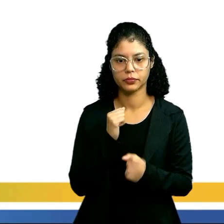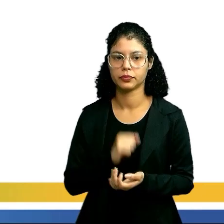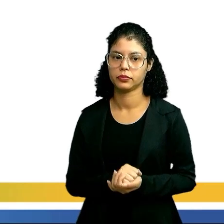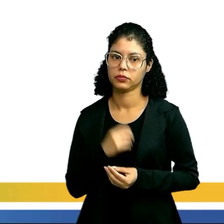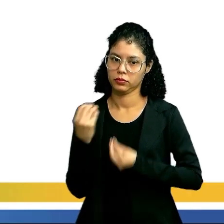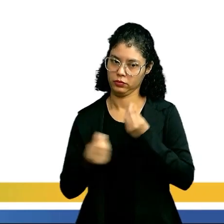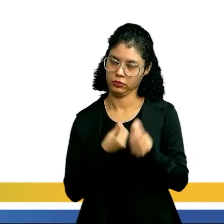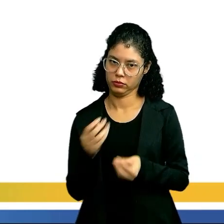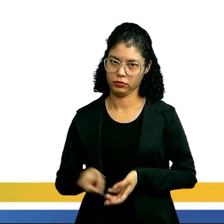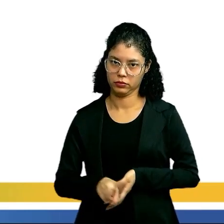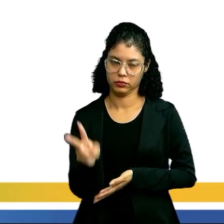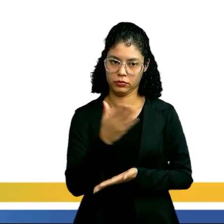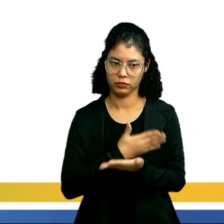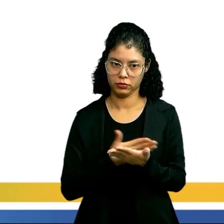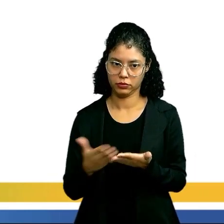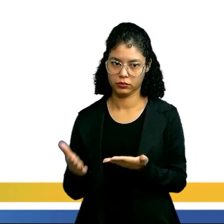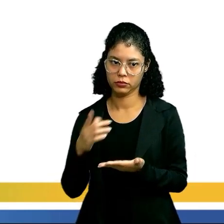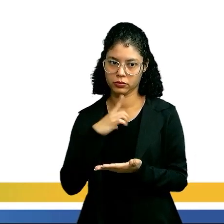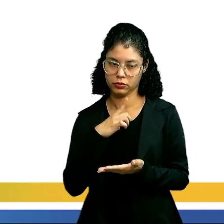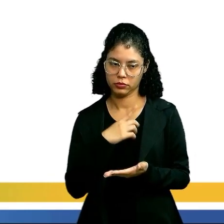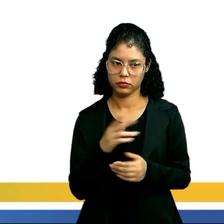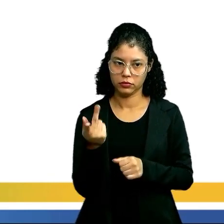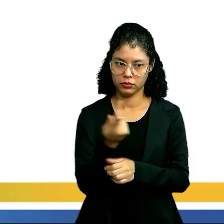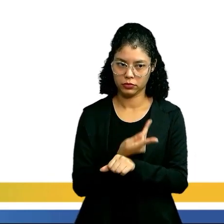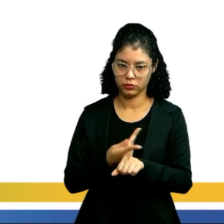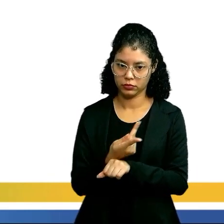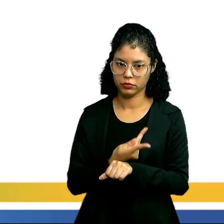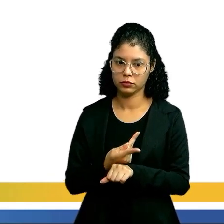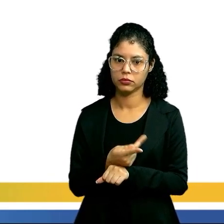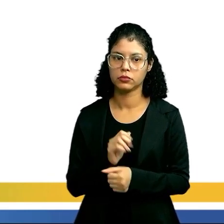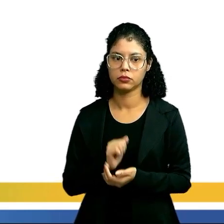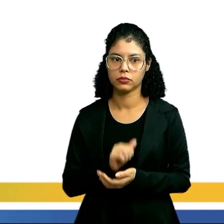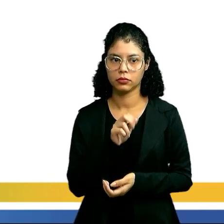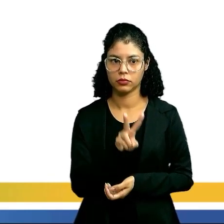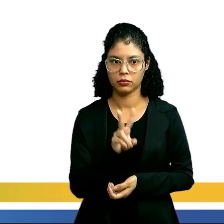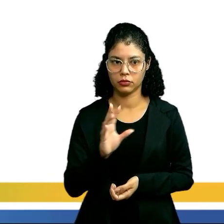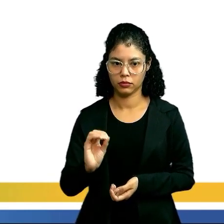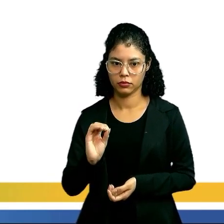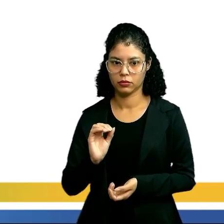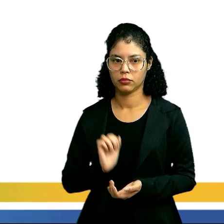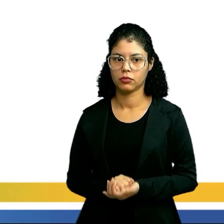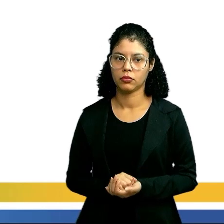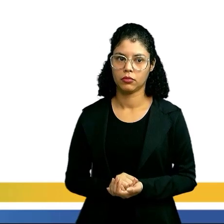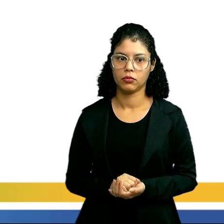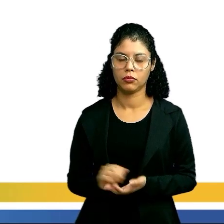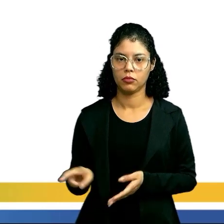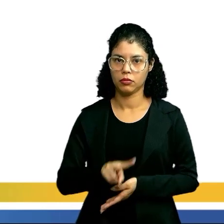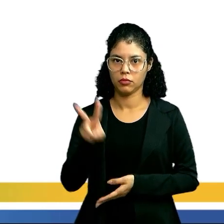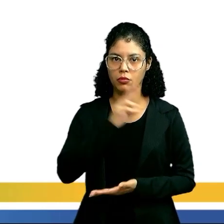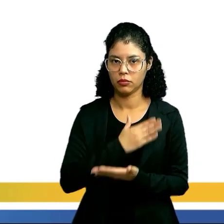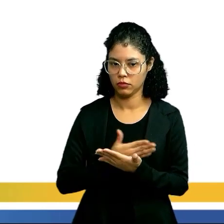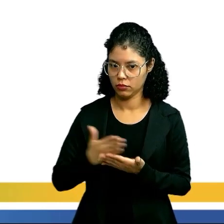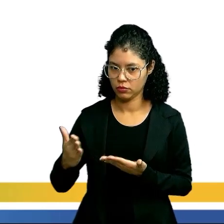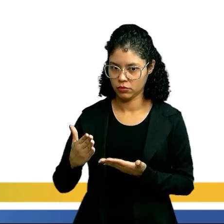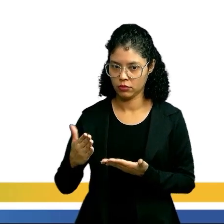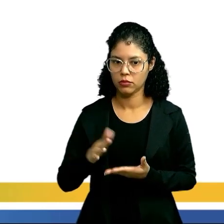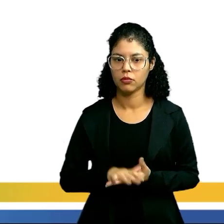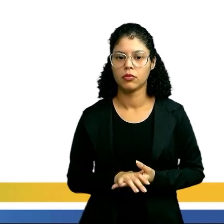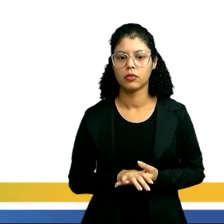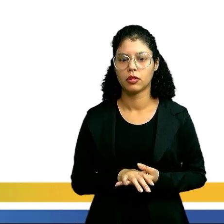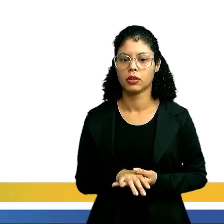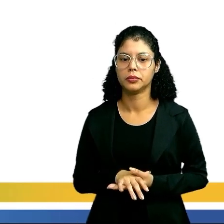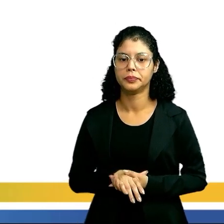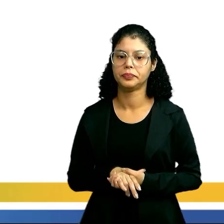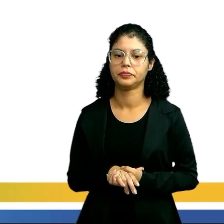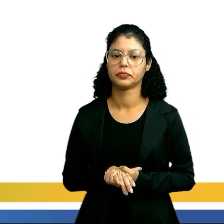Então, qual foi o valor inicial? Então, a gente tem que procurar justamente o V0. O que é V0? Valor inicial, tá? Então,